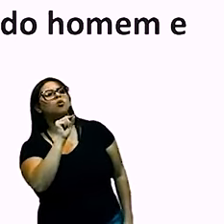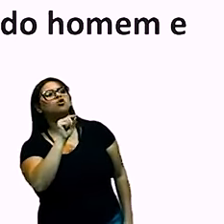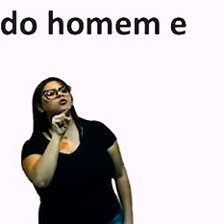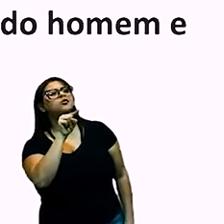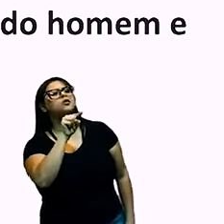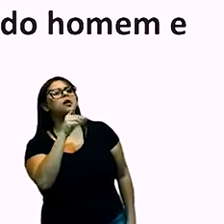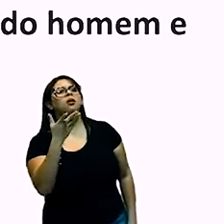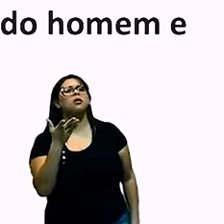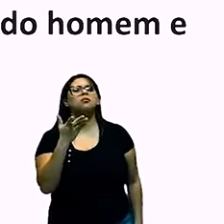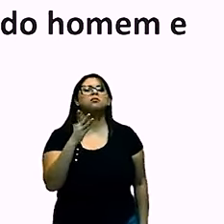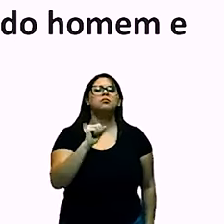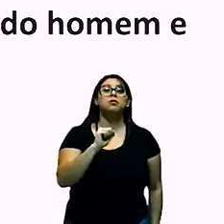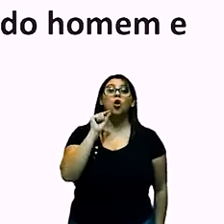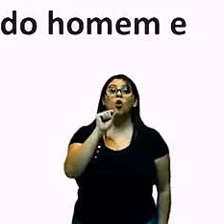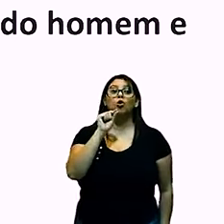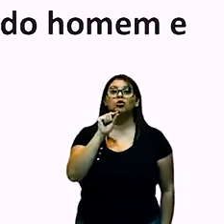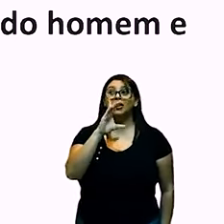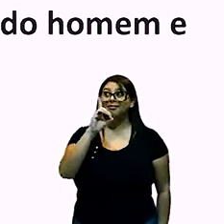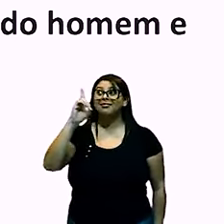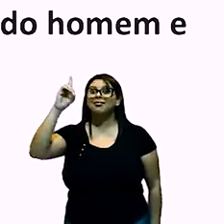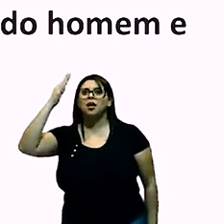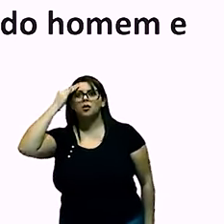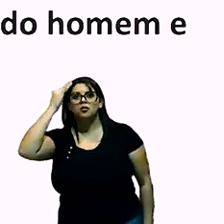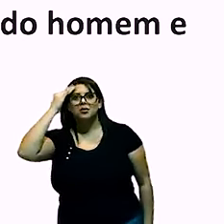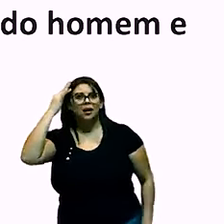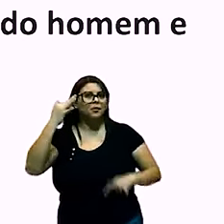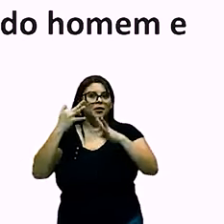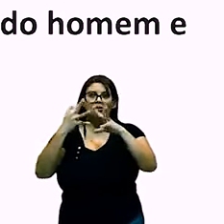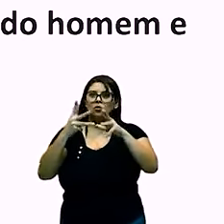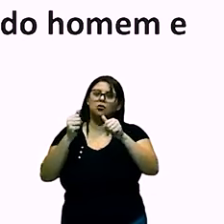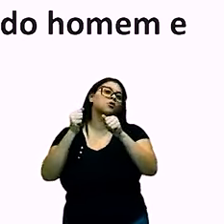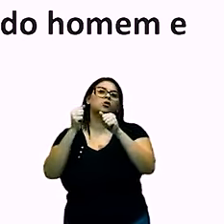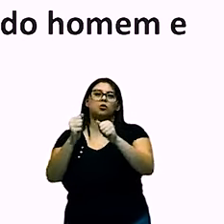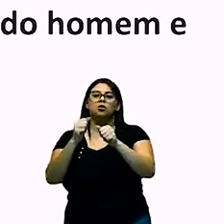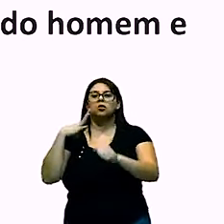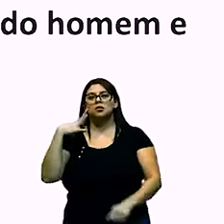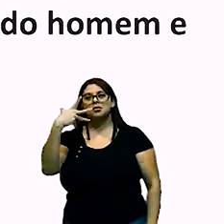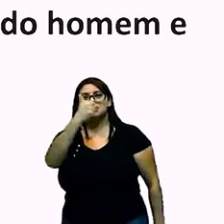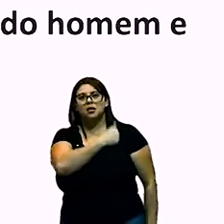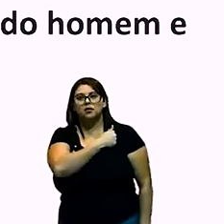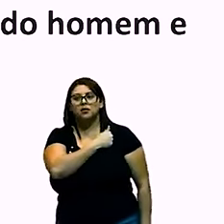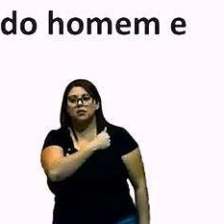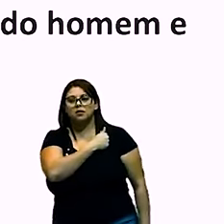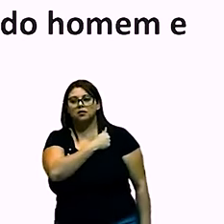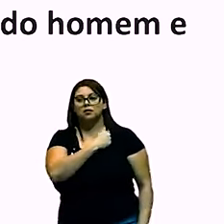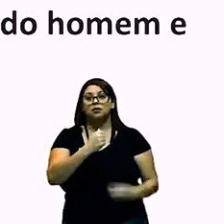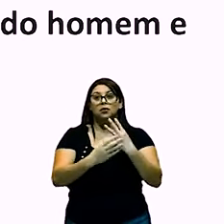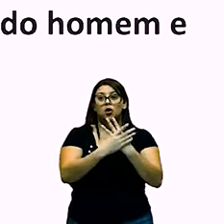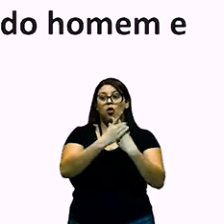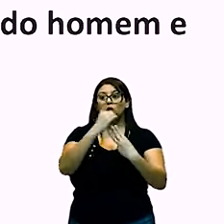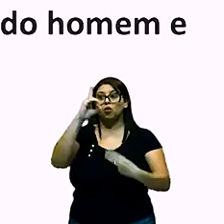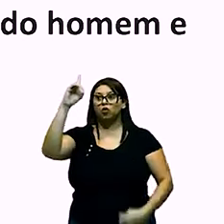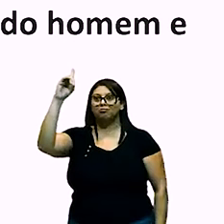de cima para baixo, que tem unicamente como seu autor Deus, a Trindade. E o homem é o alvo